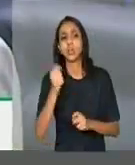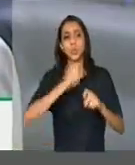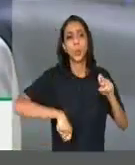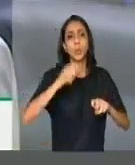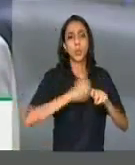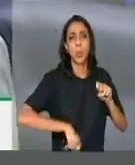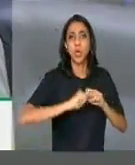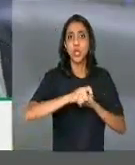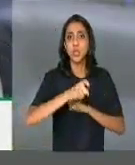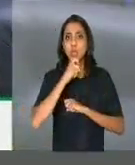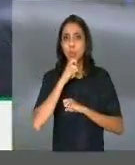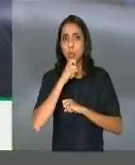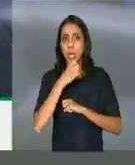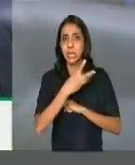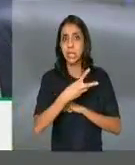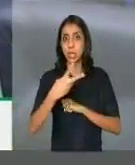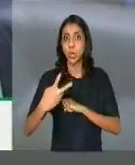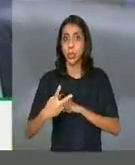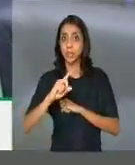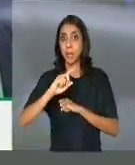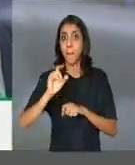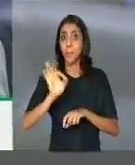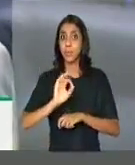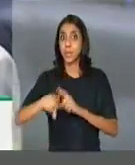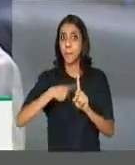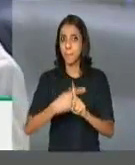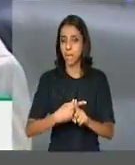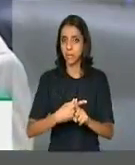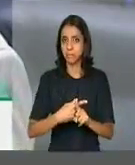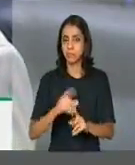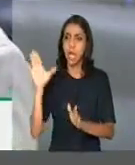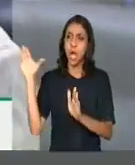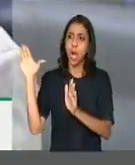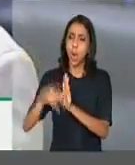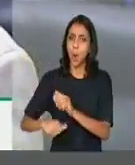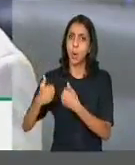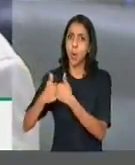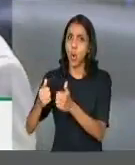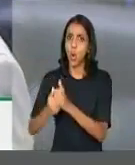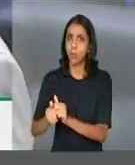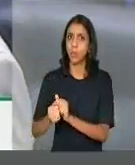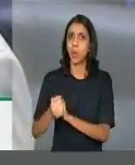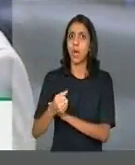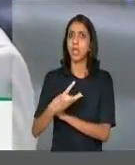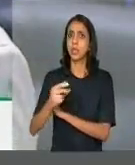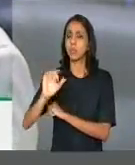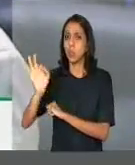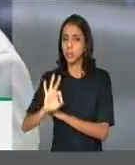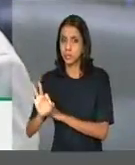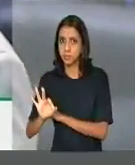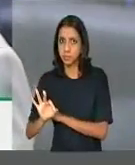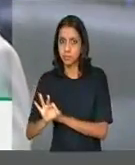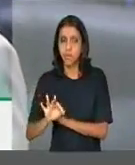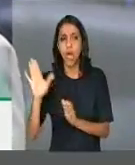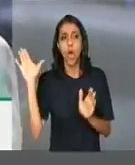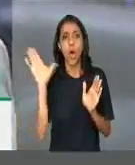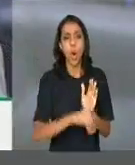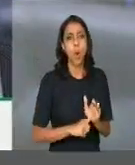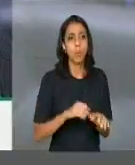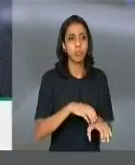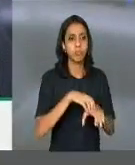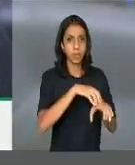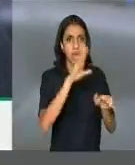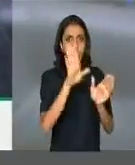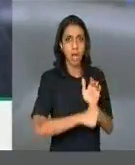aumentou 32%. Roubos a coletivos, 11%. Roubos de carga,